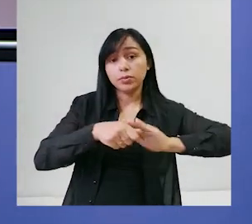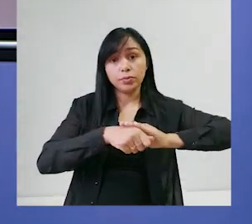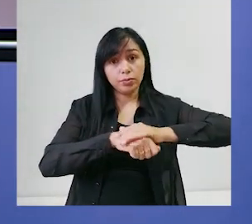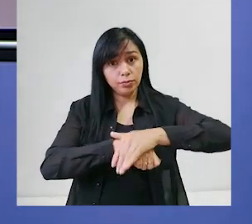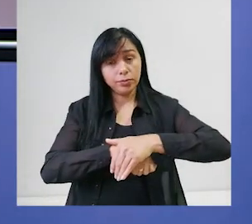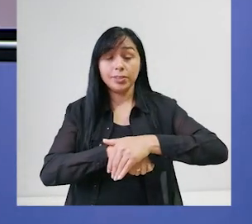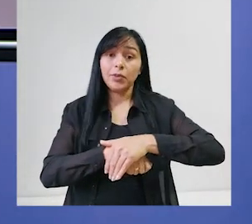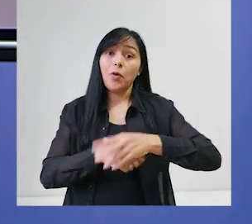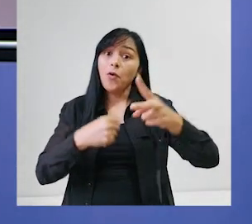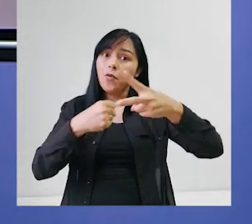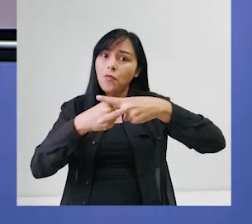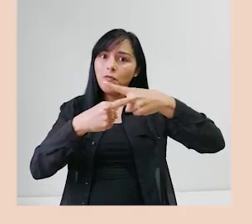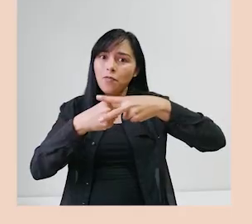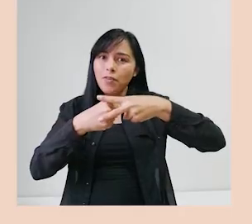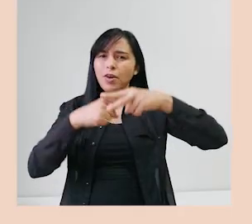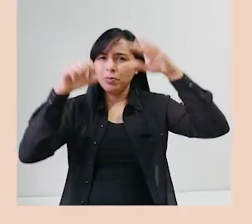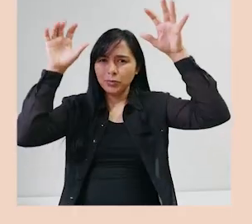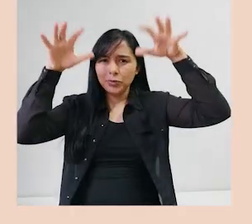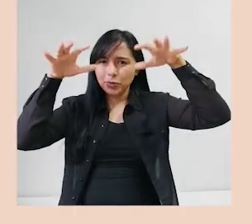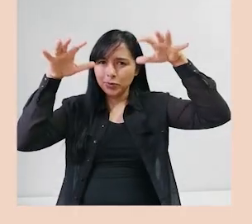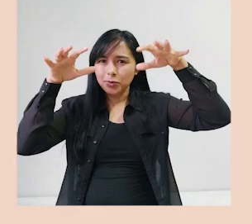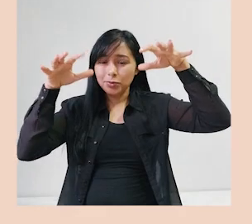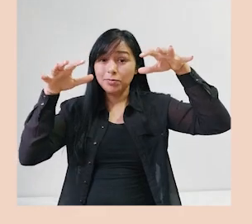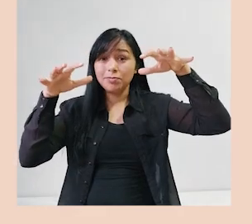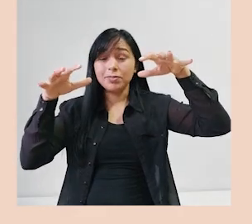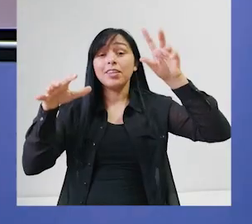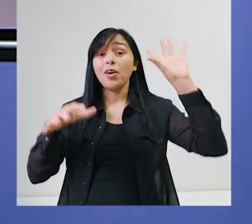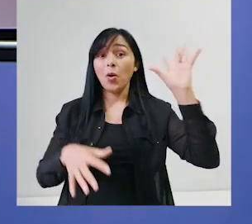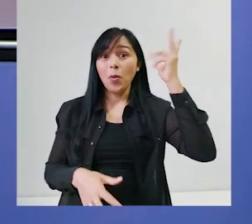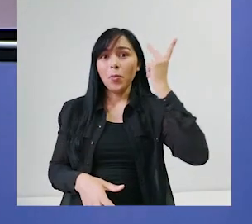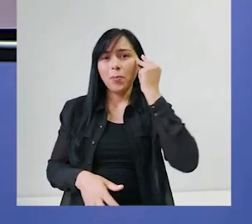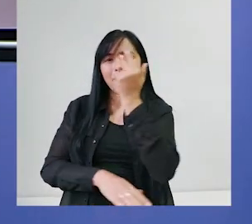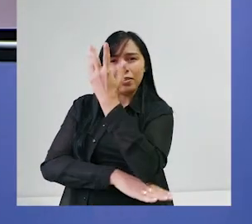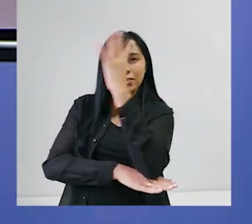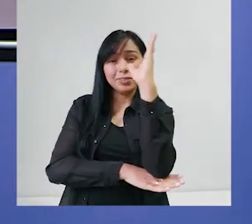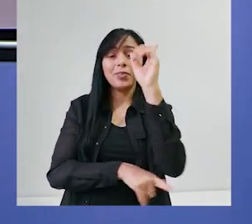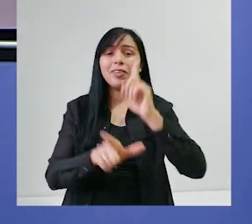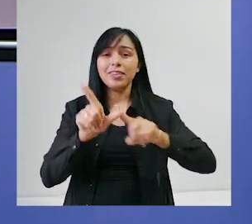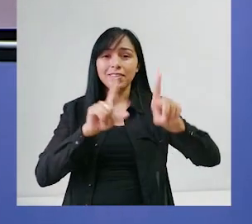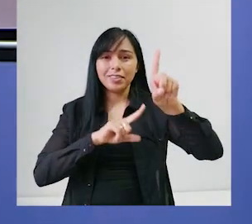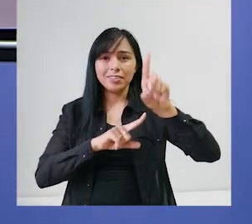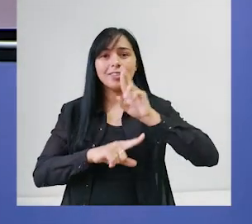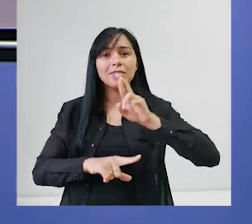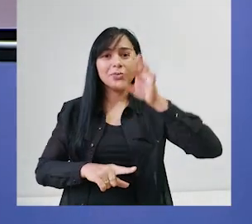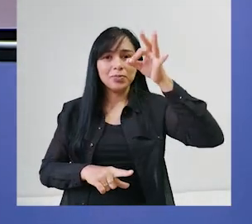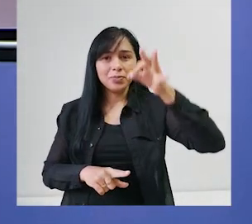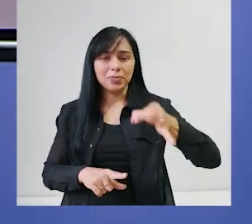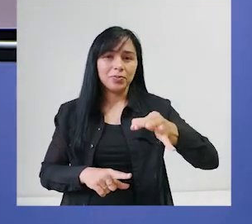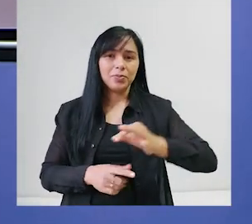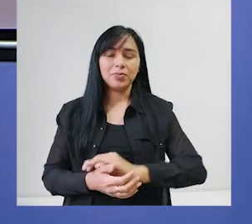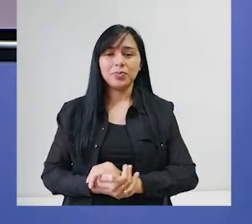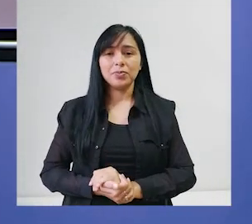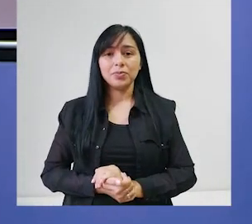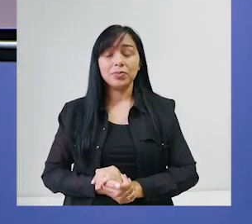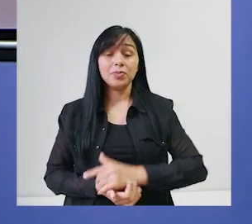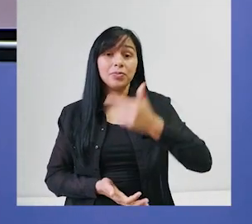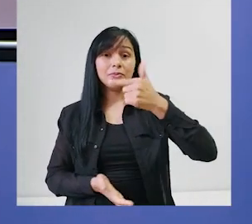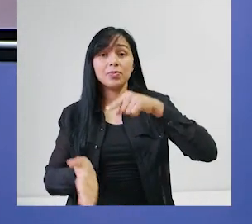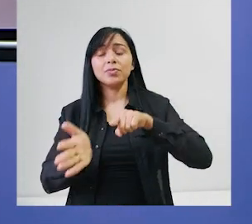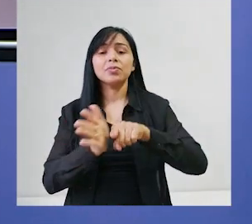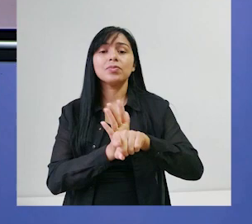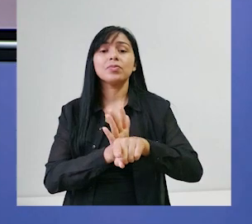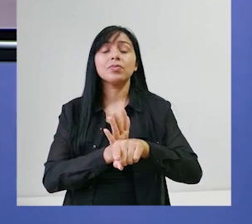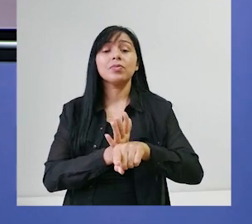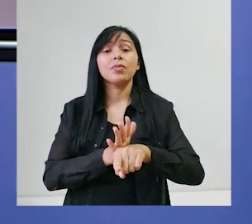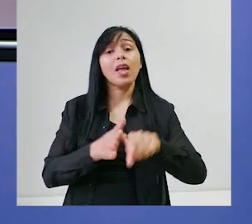natureza portanto letra d a resposta certa no nosso segundo exercício assinale a